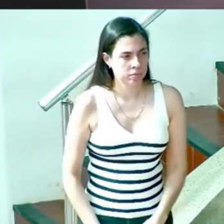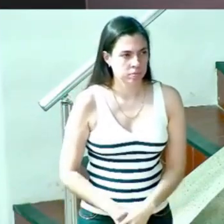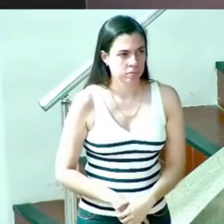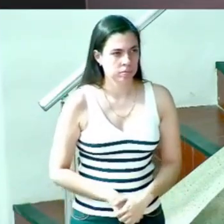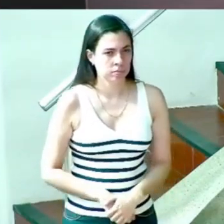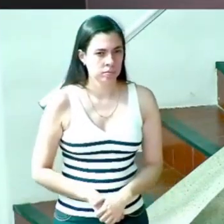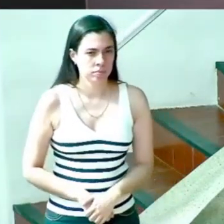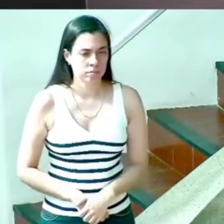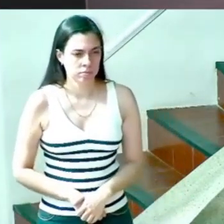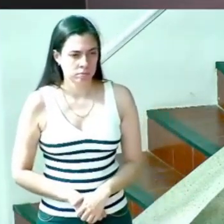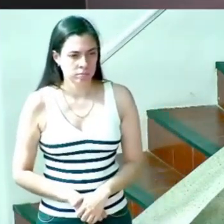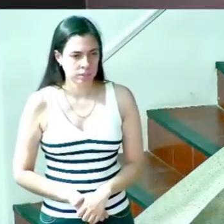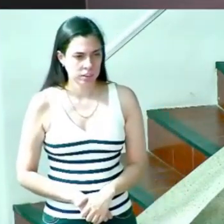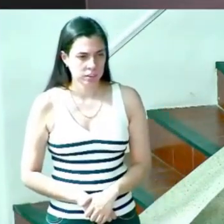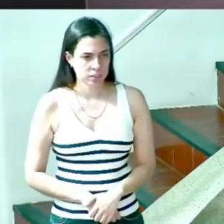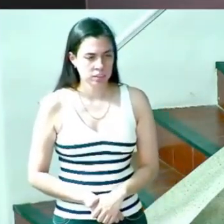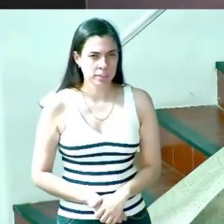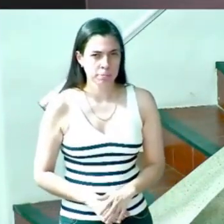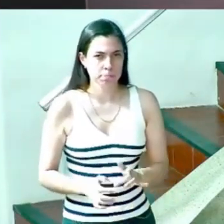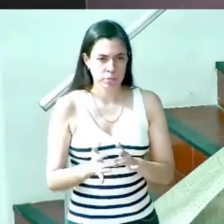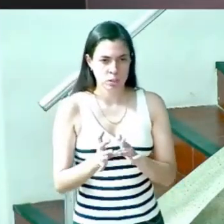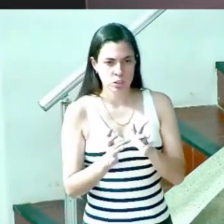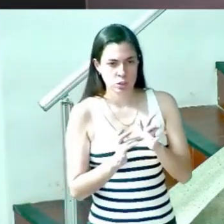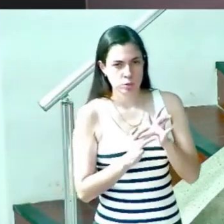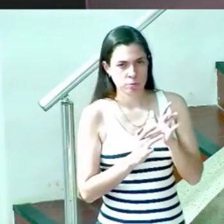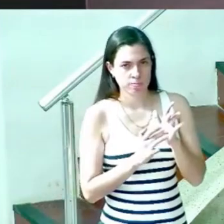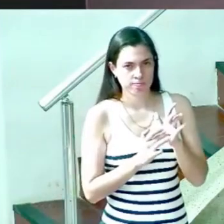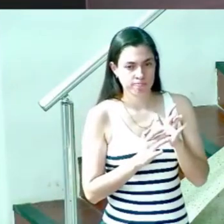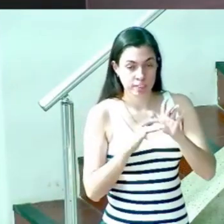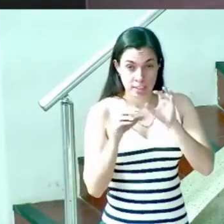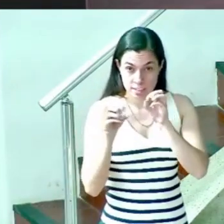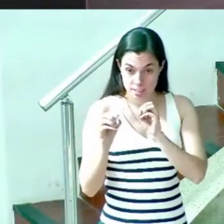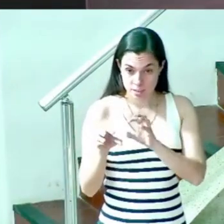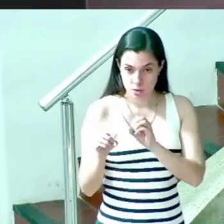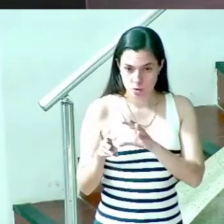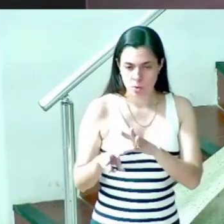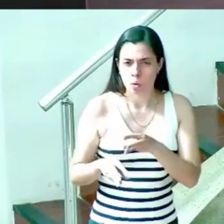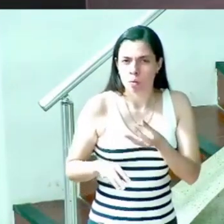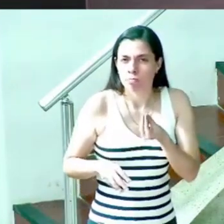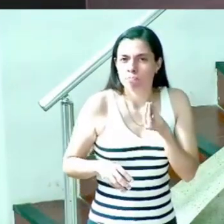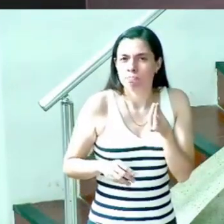Dirigindo-se a Cristo, ele pediu: Senhor, ensina-nos a orar. E Jesus então nos dá